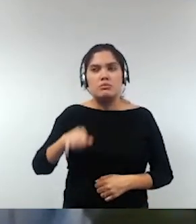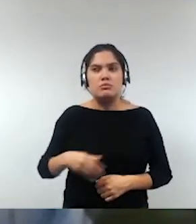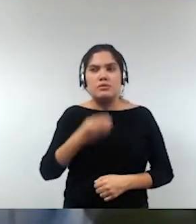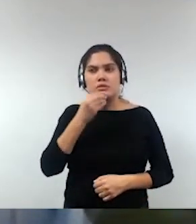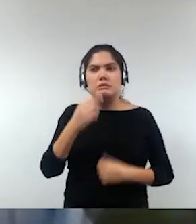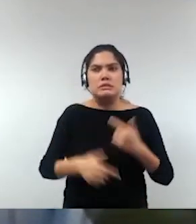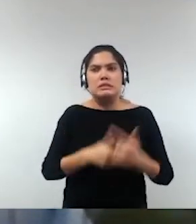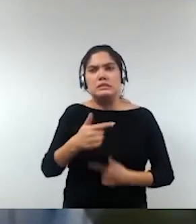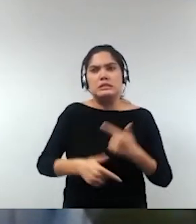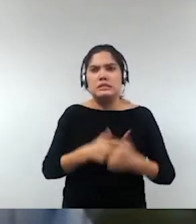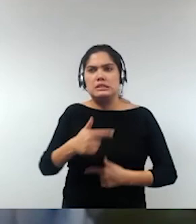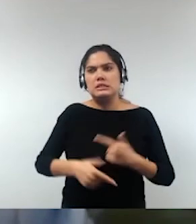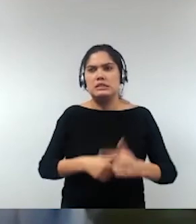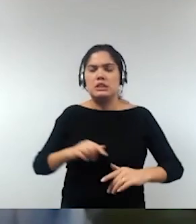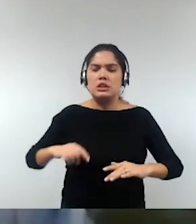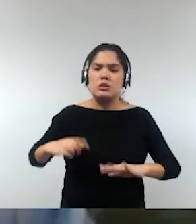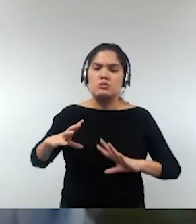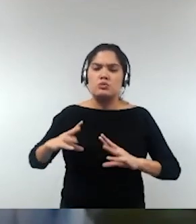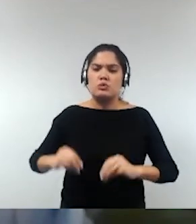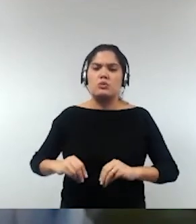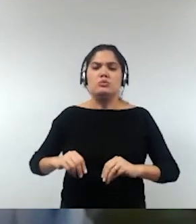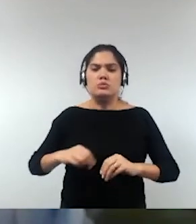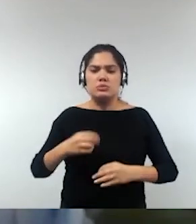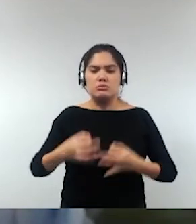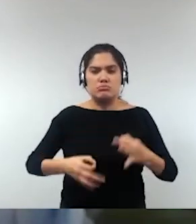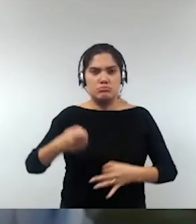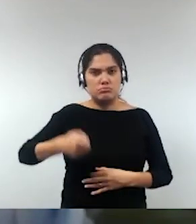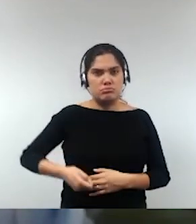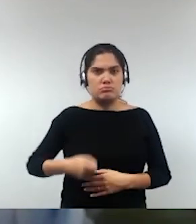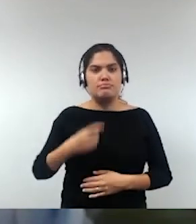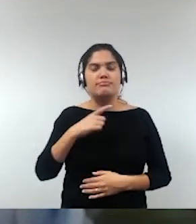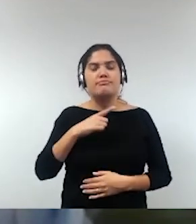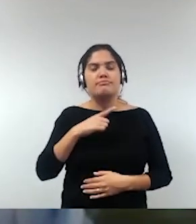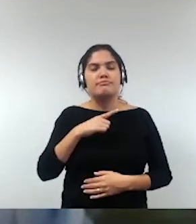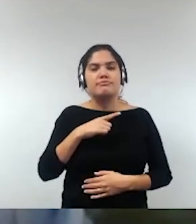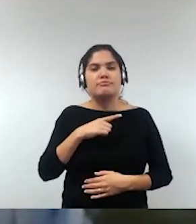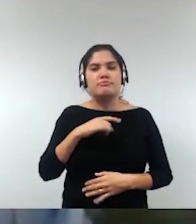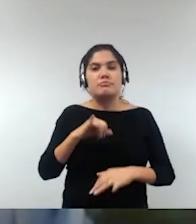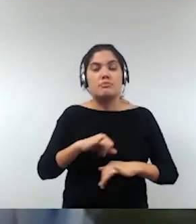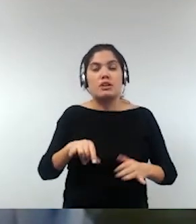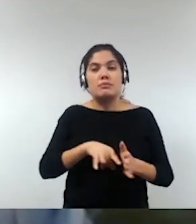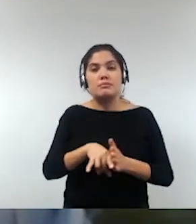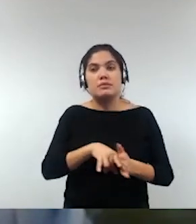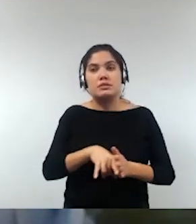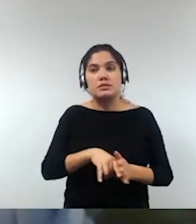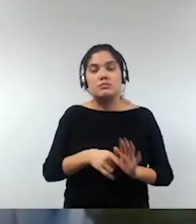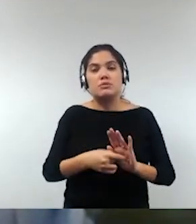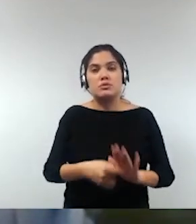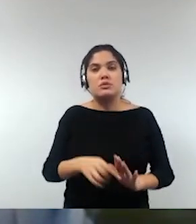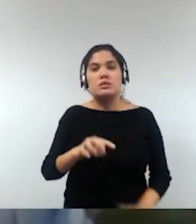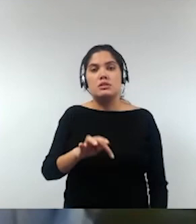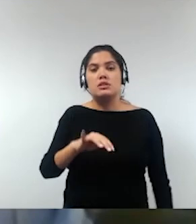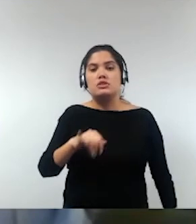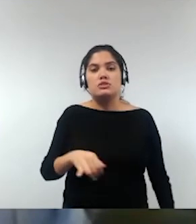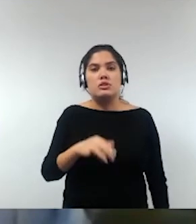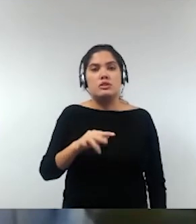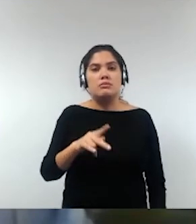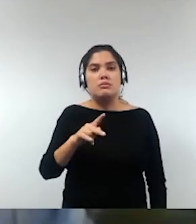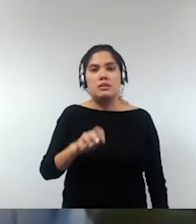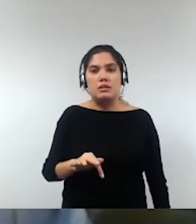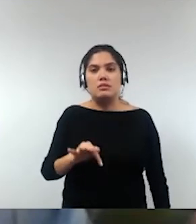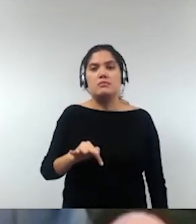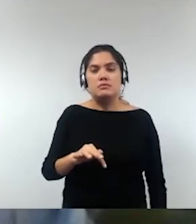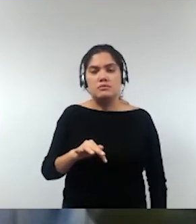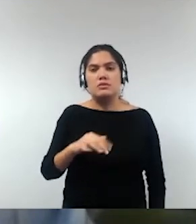trabalhar muito, e o tribunal todo, inclusive, saiu recentemente uma pesquisa, e que o TJPE ficou entre os 10 de